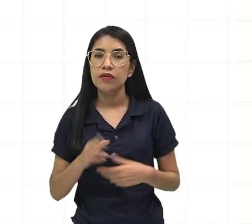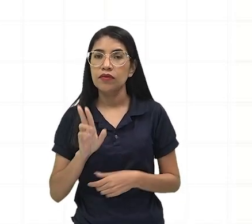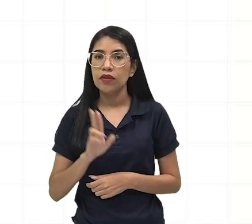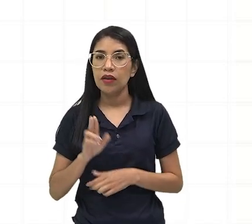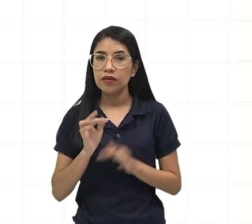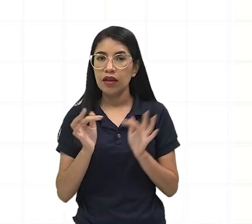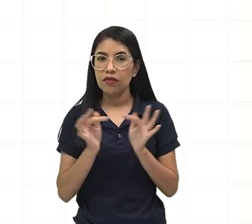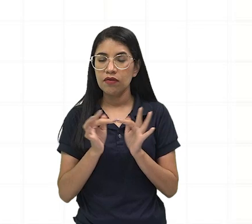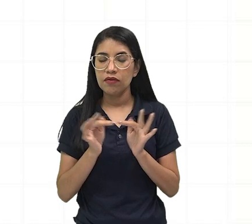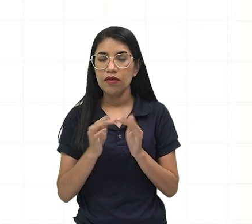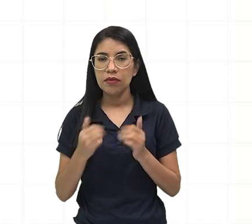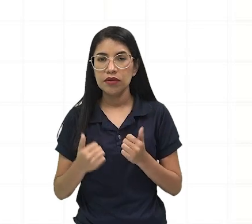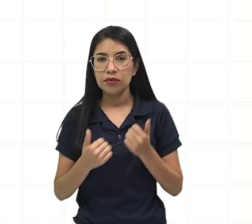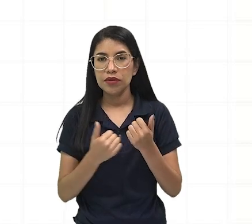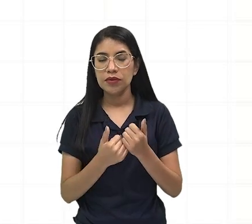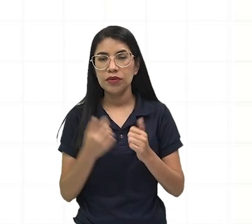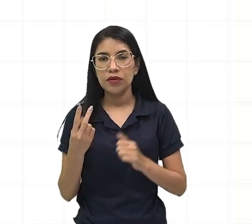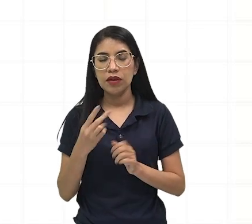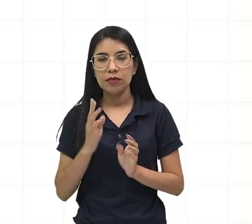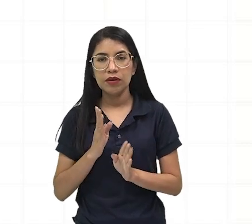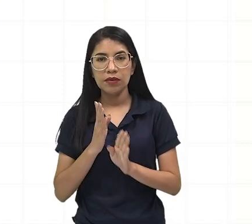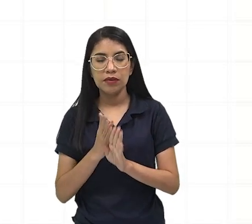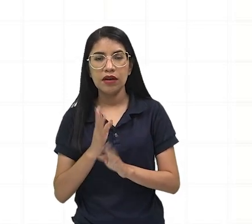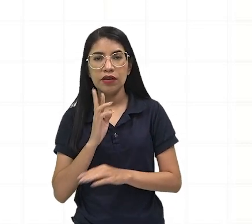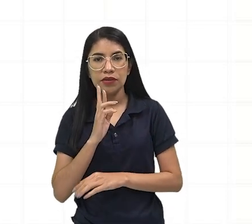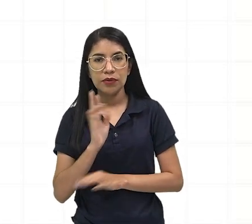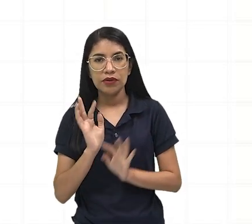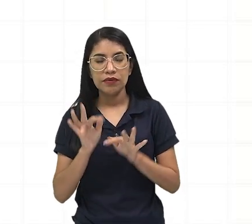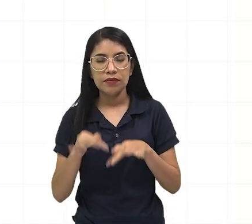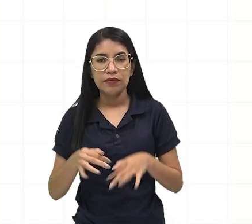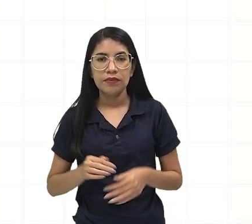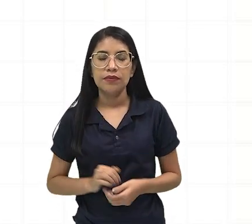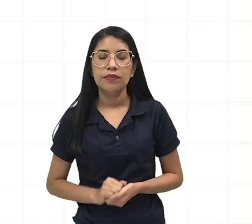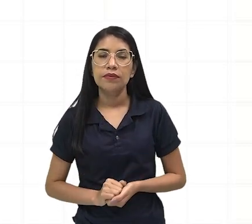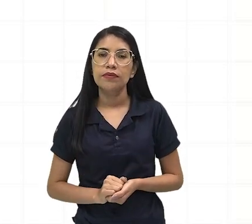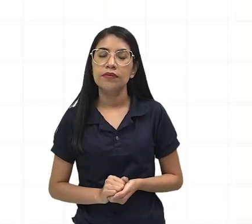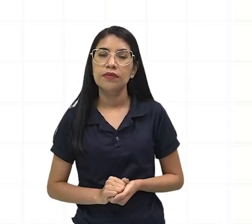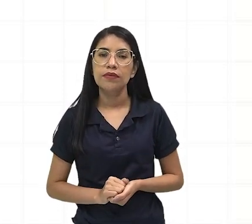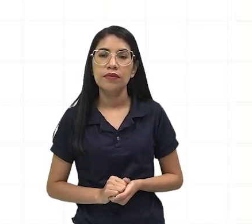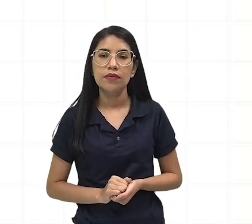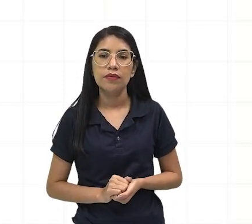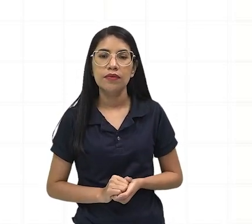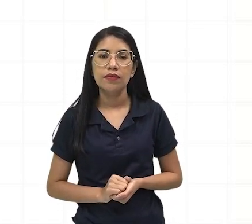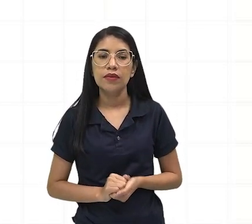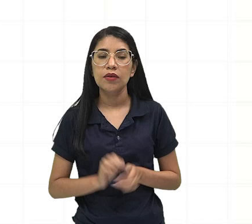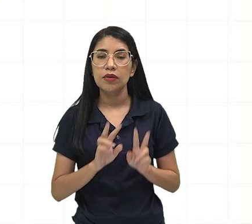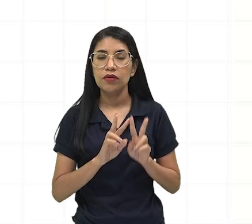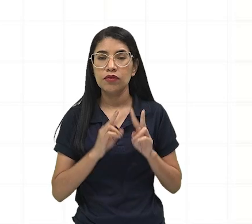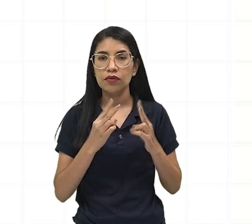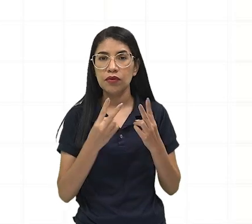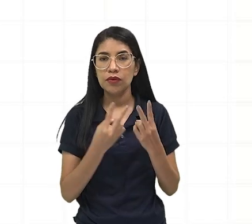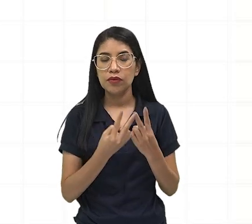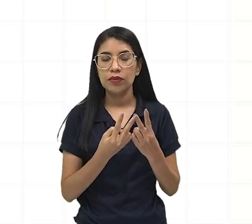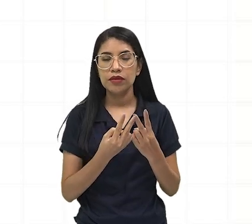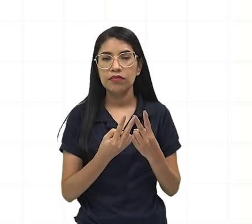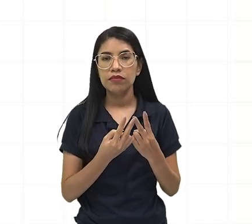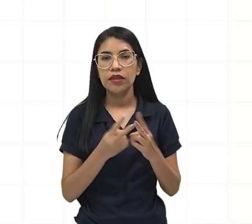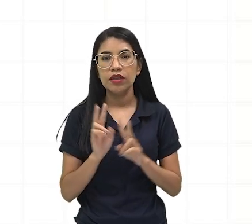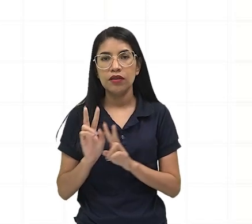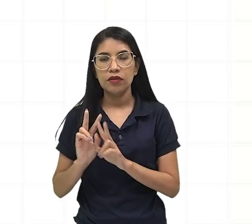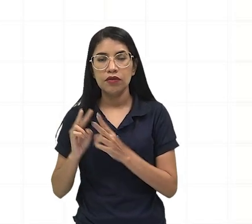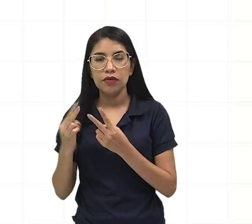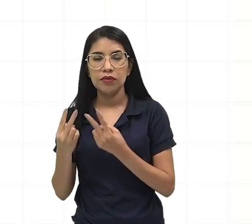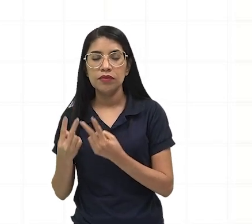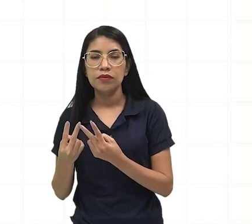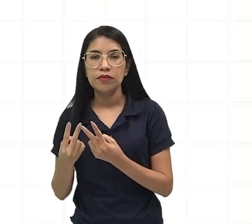essa fórmula para encontrarmos aí a solução, tá? Então, nós temos aqui 2 volumes, né? Nós temos aqui,